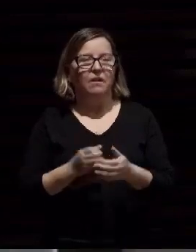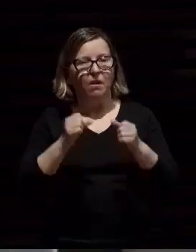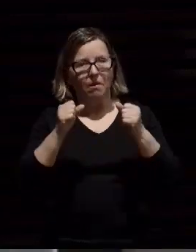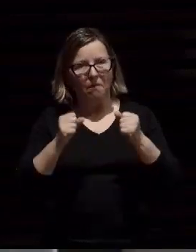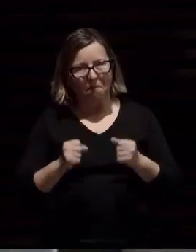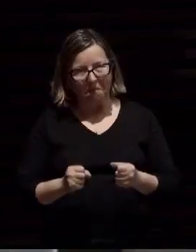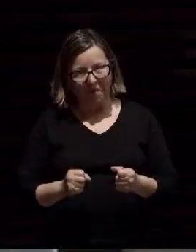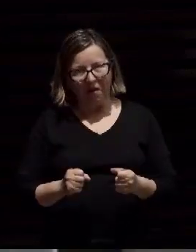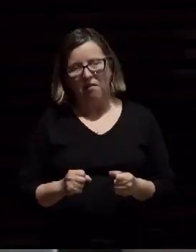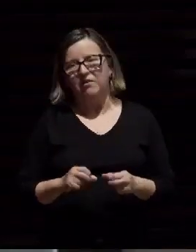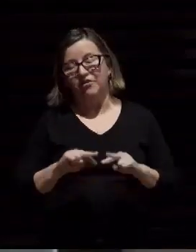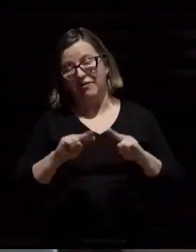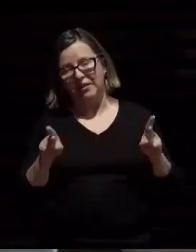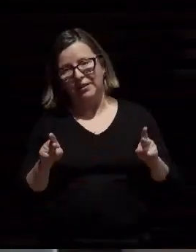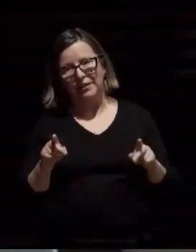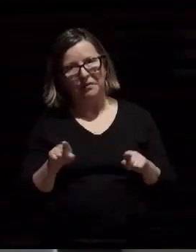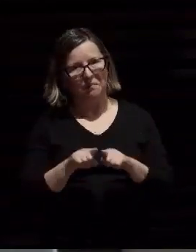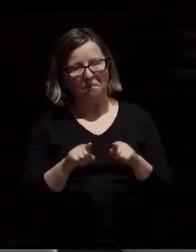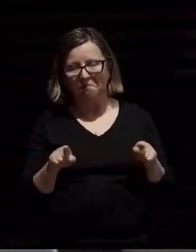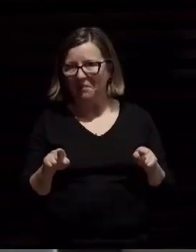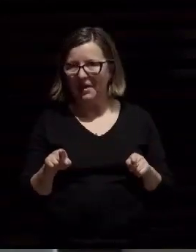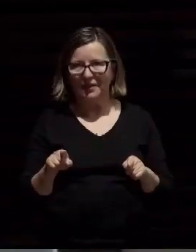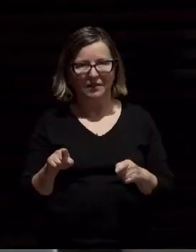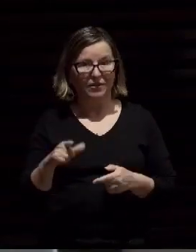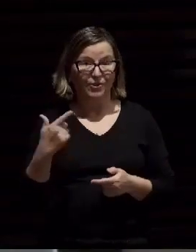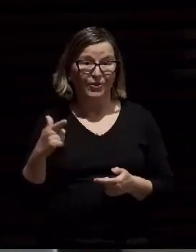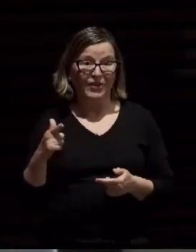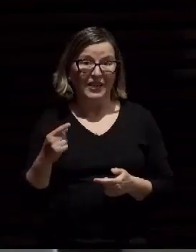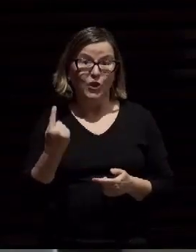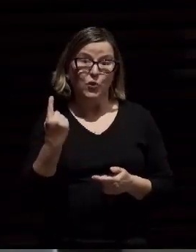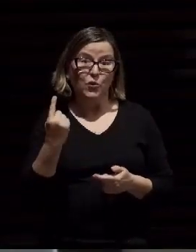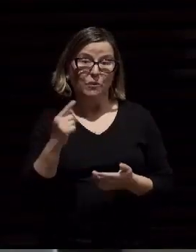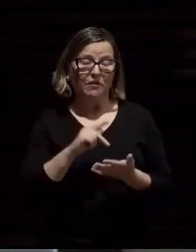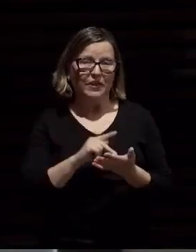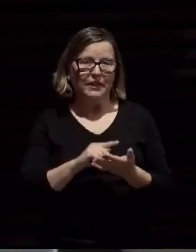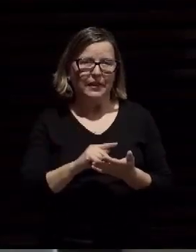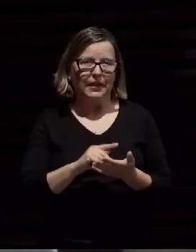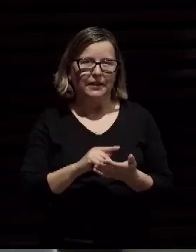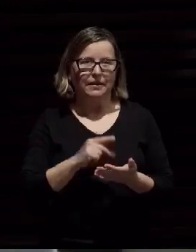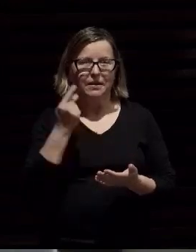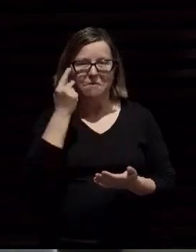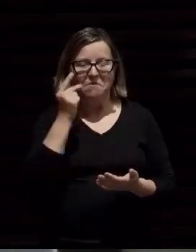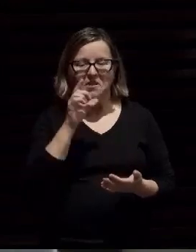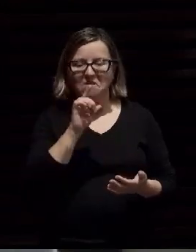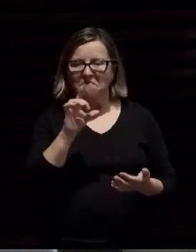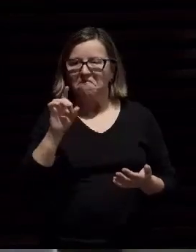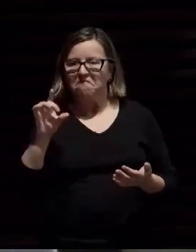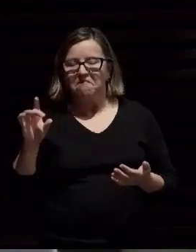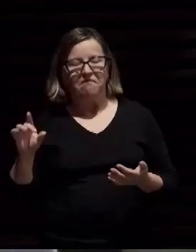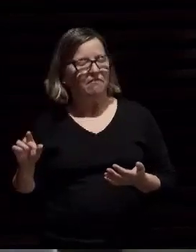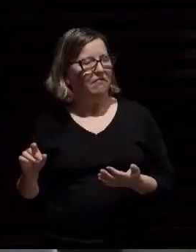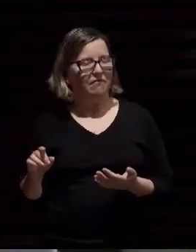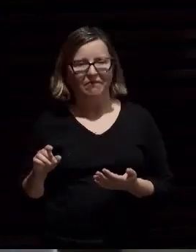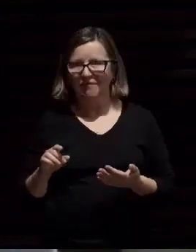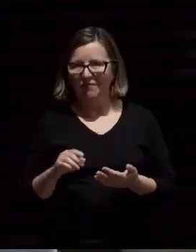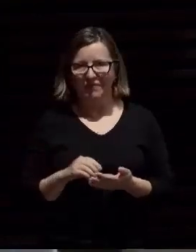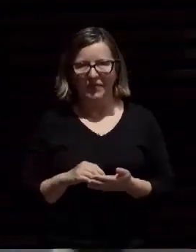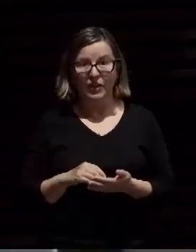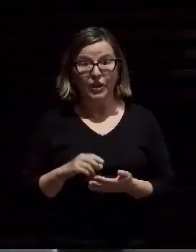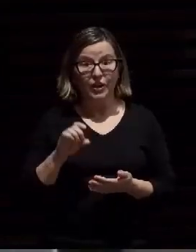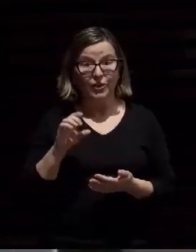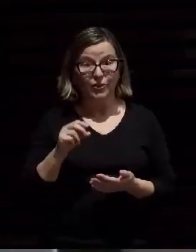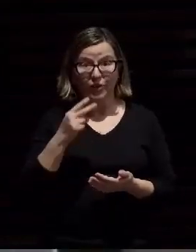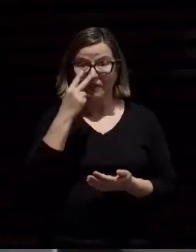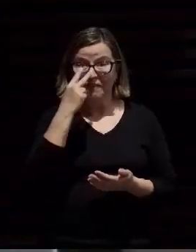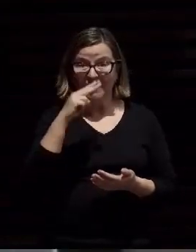mas não há uma verdade para cada pessoa. Há sim visões pessoais limitadas do que se pode